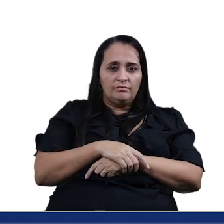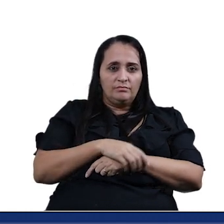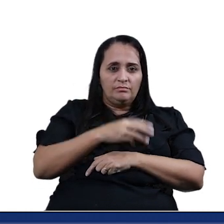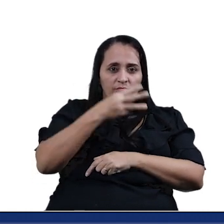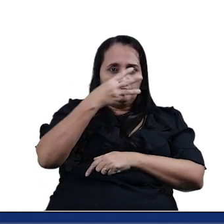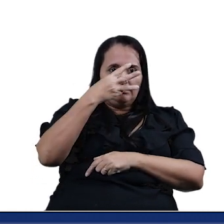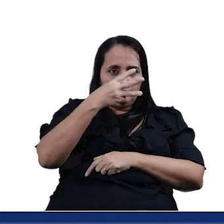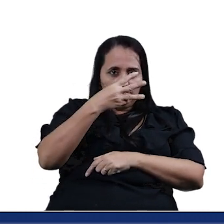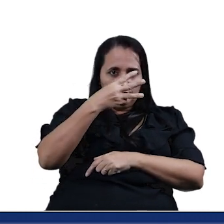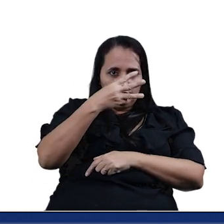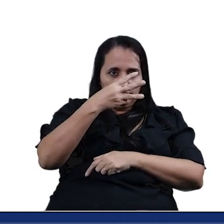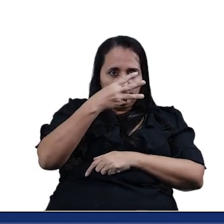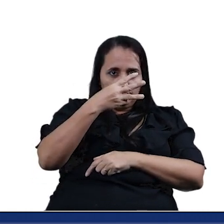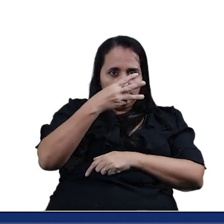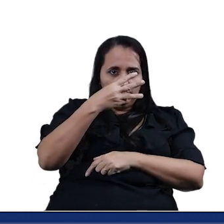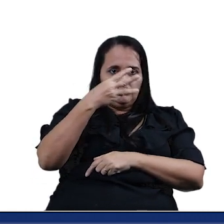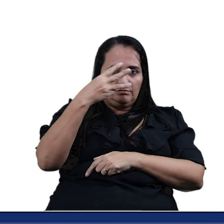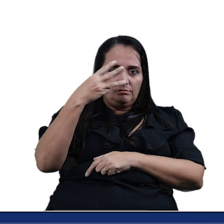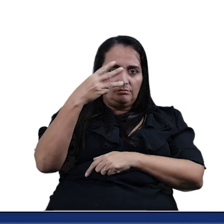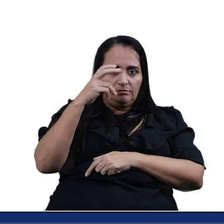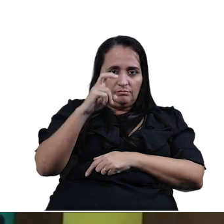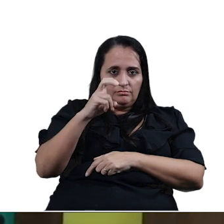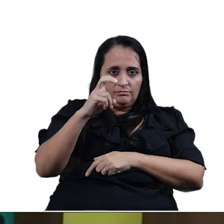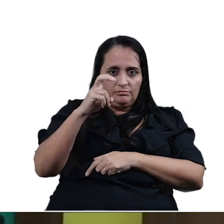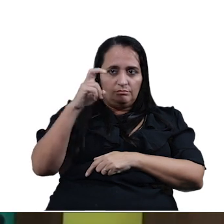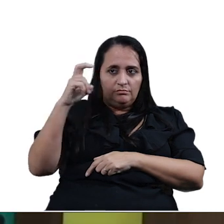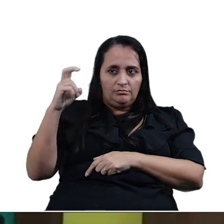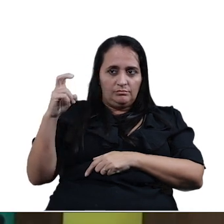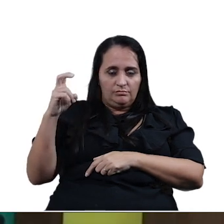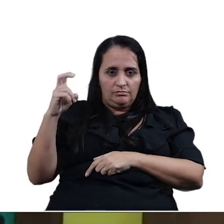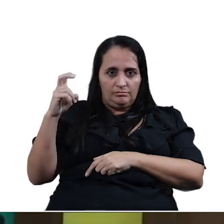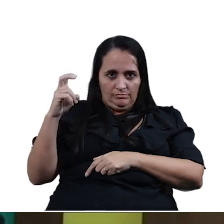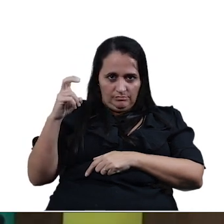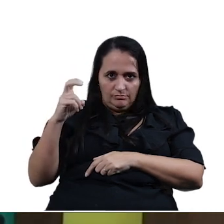3 ordens, 3 algarismos. Correto?